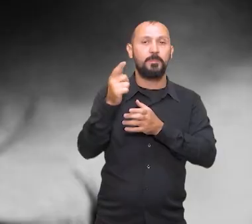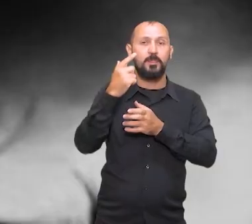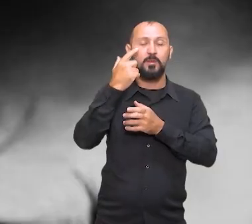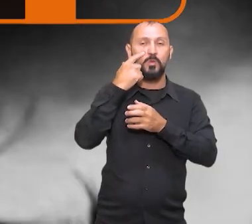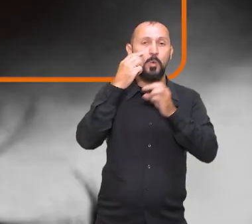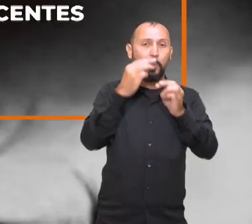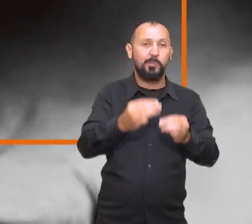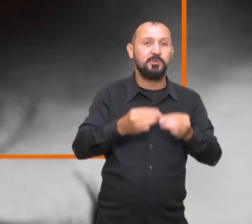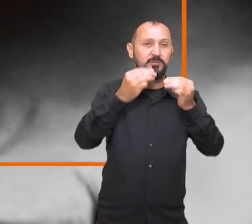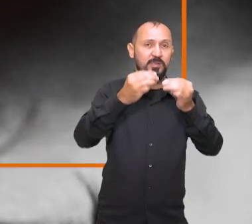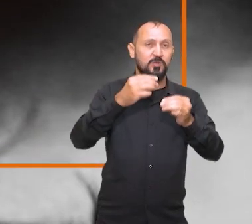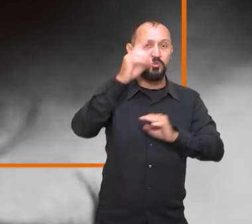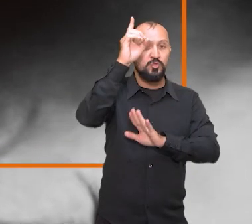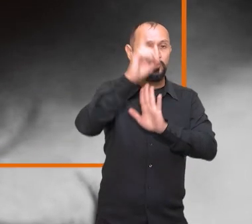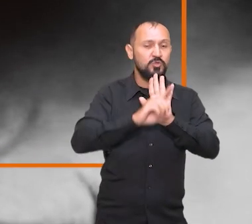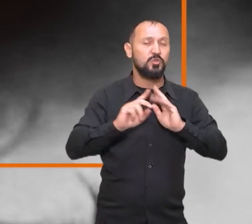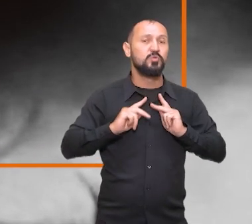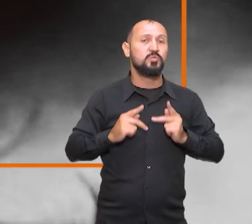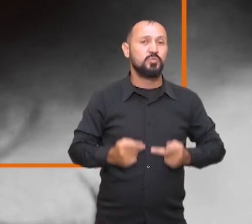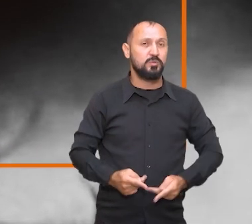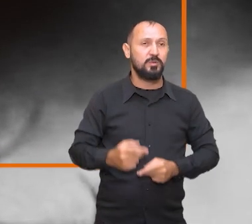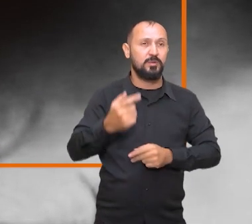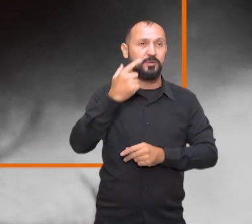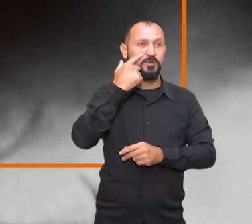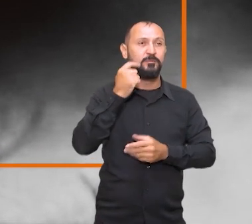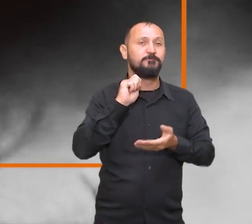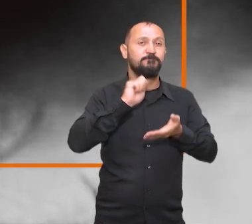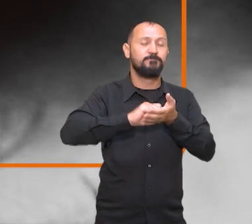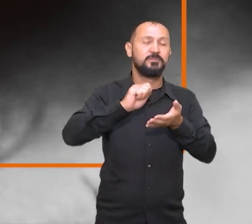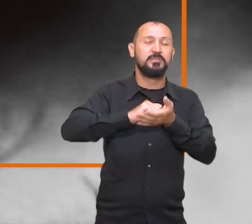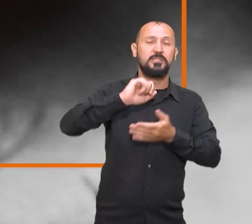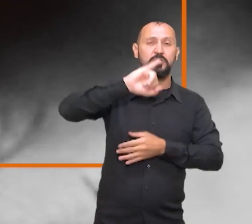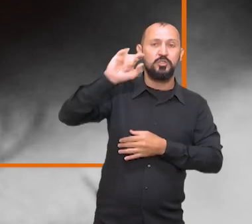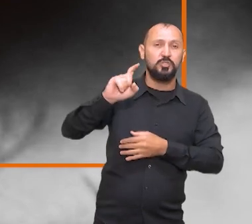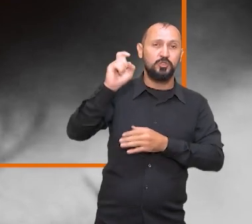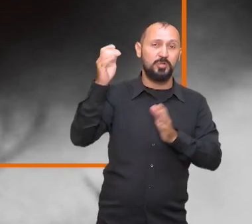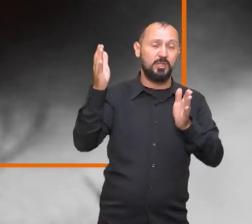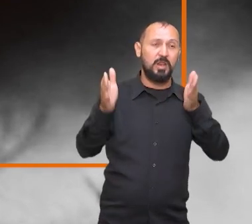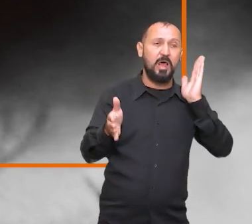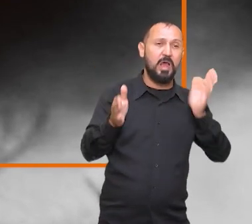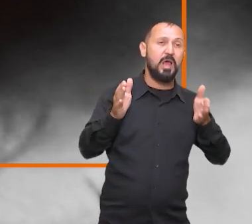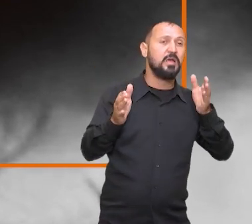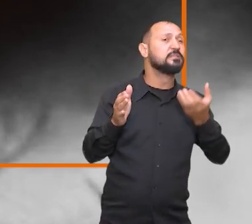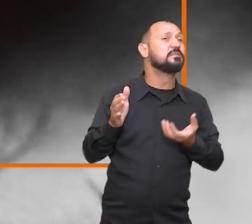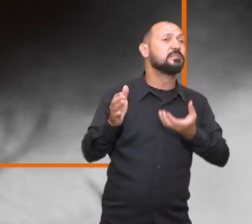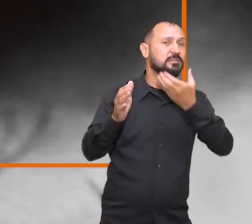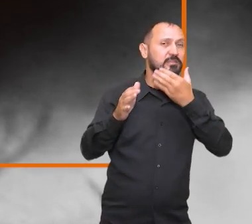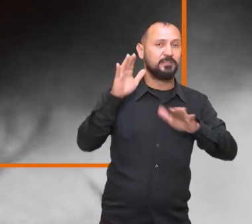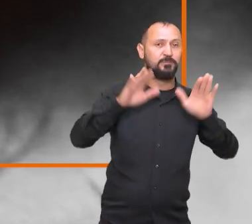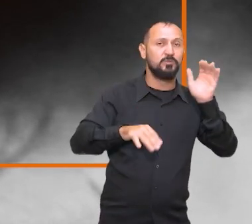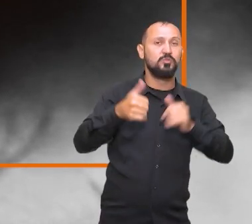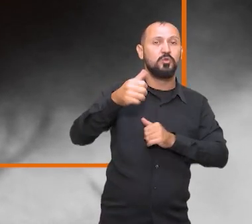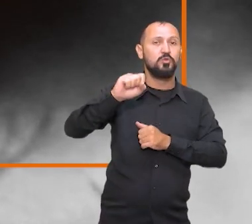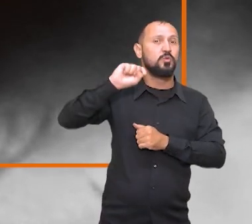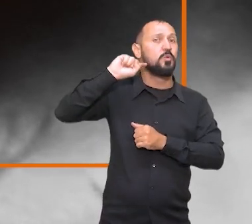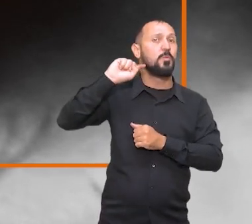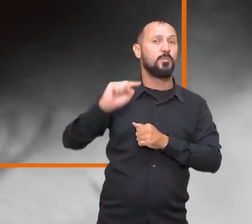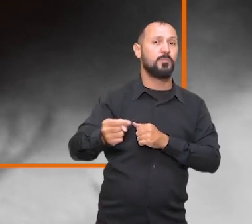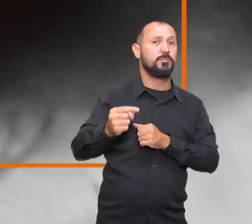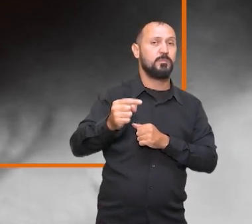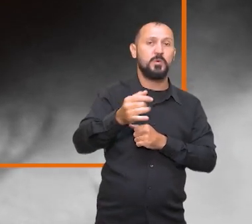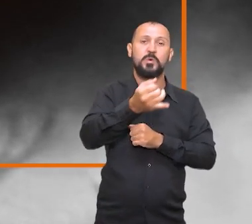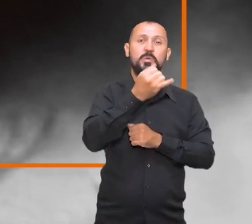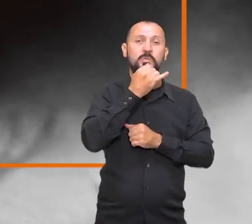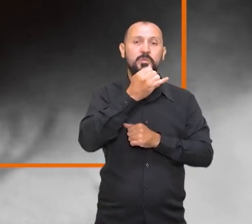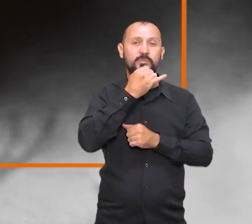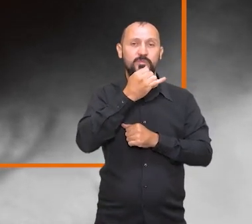segurança. A ouvidoria do Ministério Nacional dos Direitos Humanos registrou entre janeiro e dezembro do ano passado mais